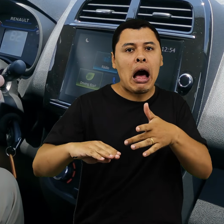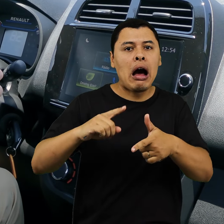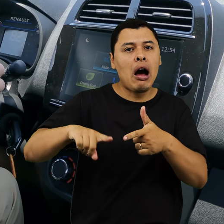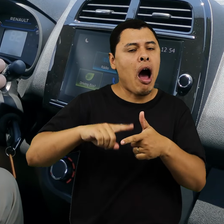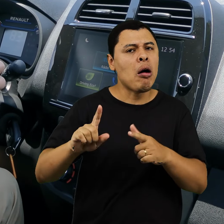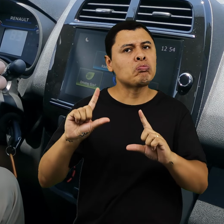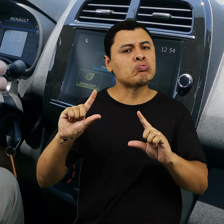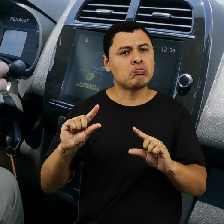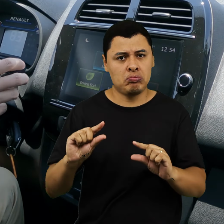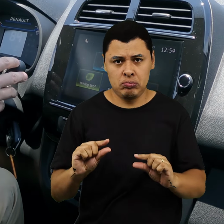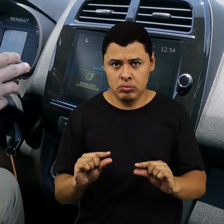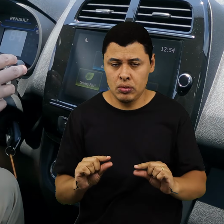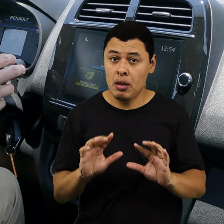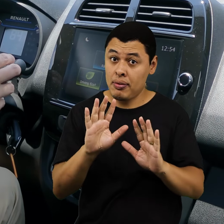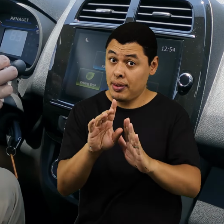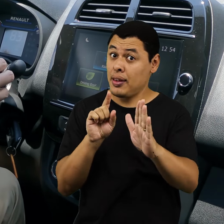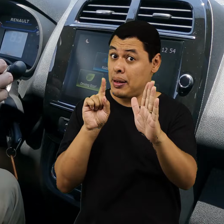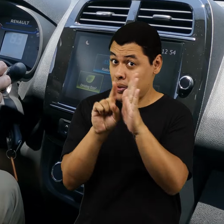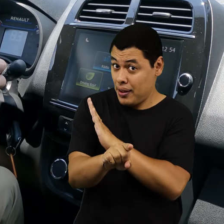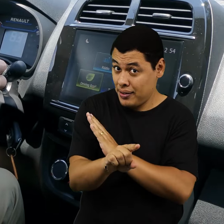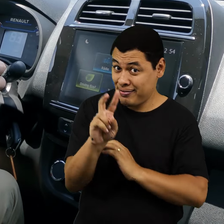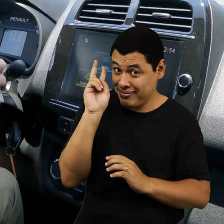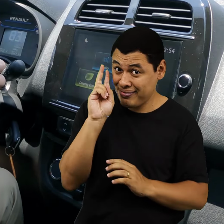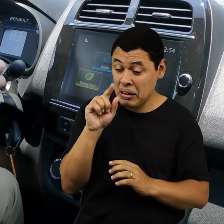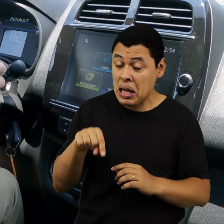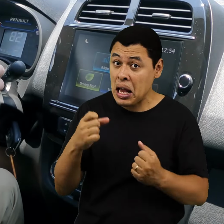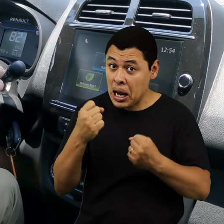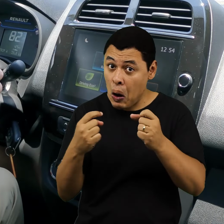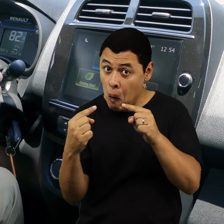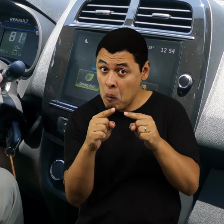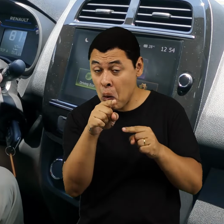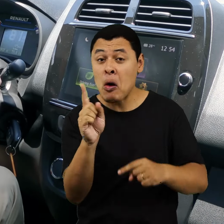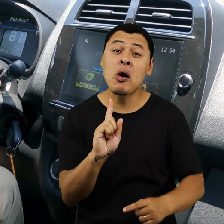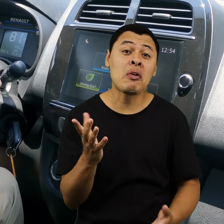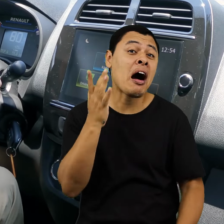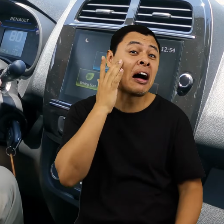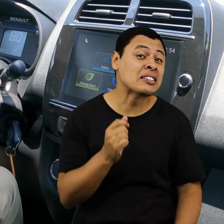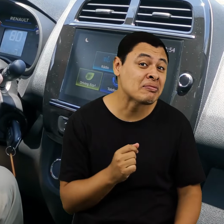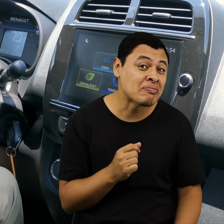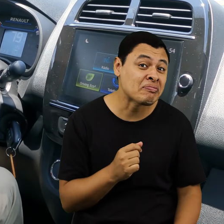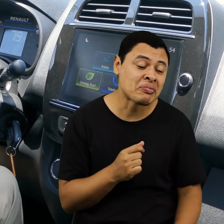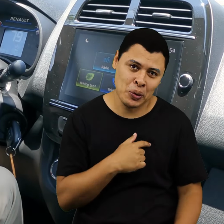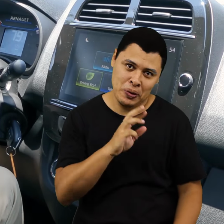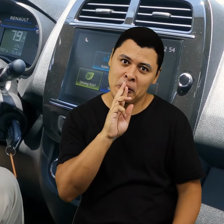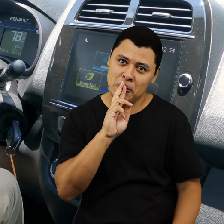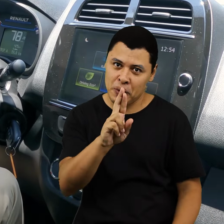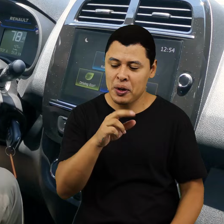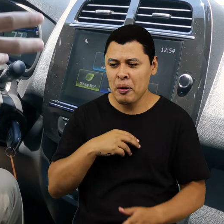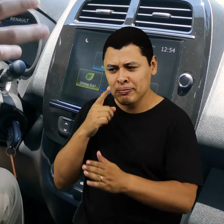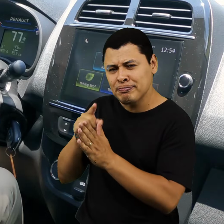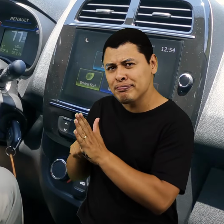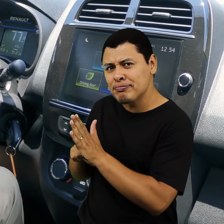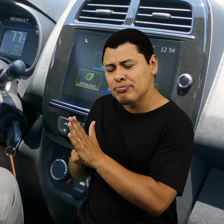mais recentes. Agora, a grande pergunta que eu prometi responder no vídeo é se é um carro para você. Aí, ao longo dessa avaliação, você viu que foi um